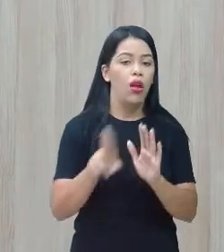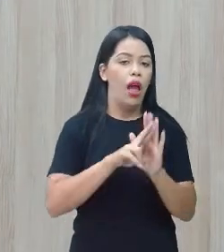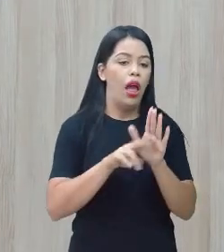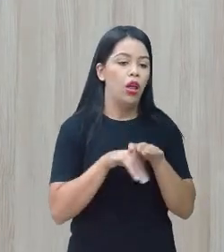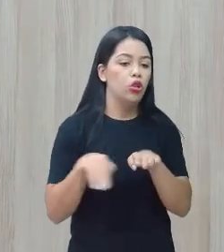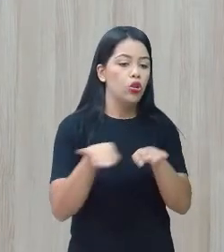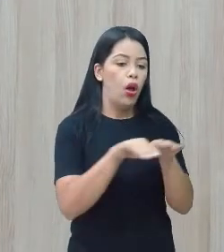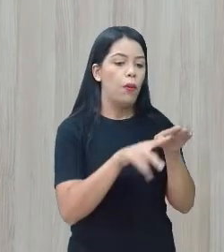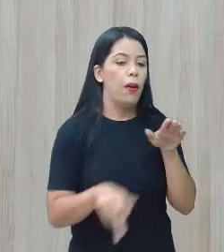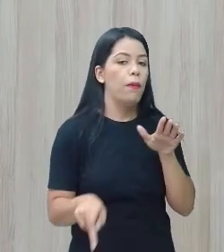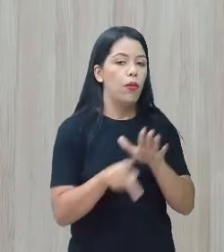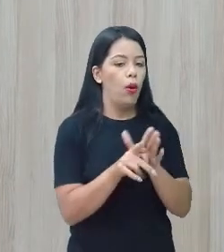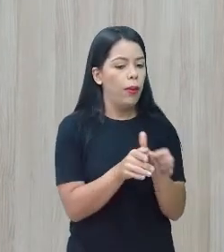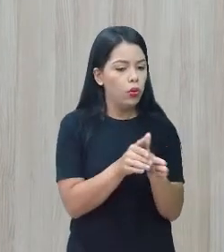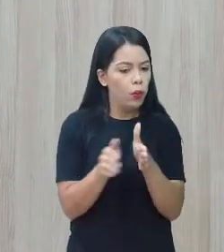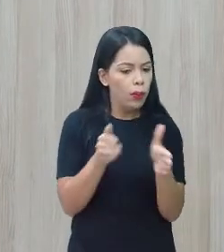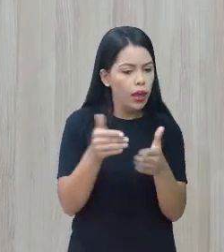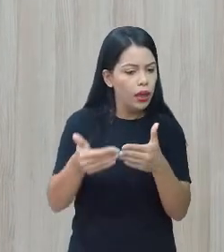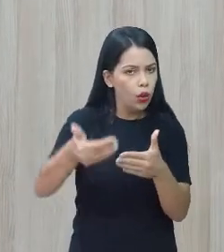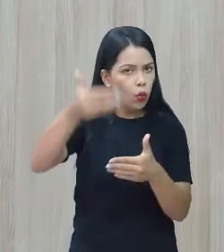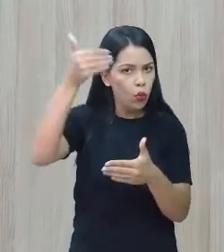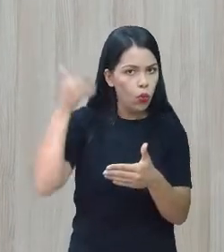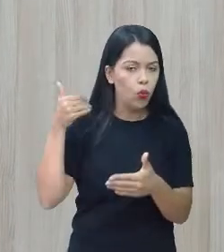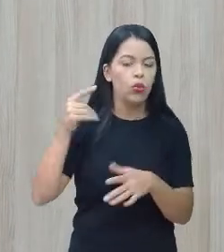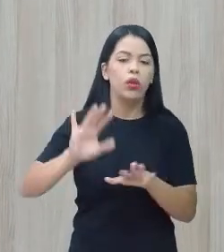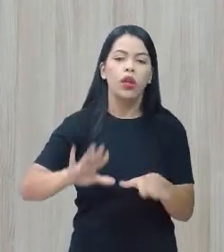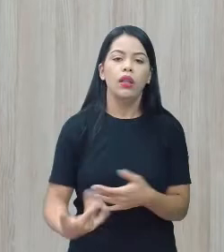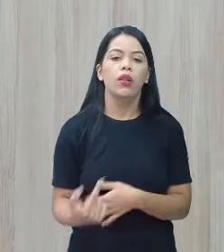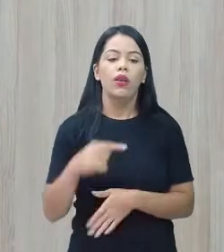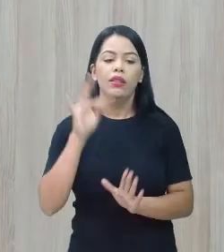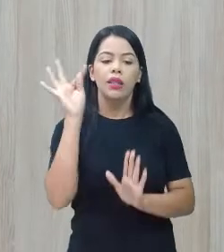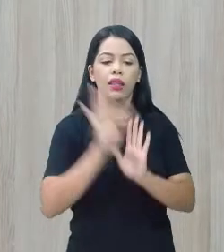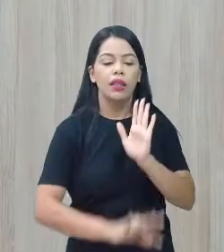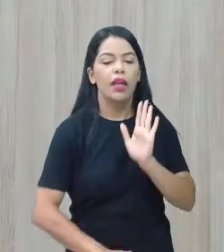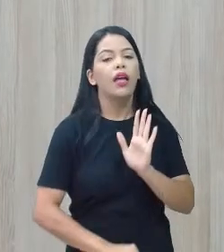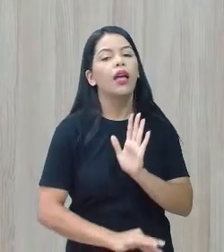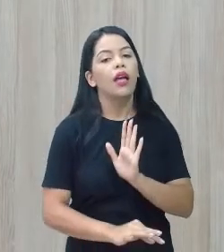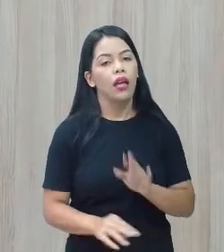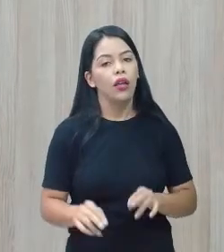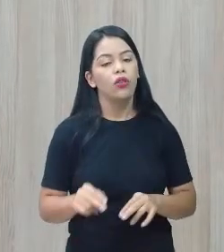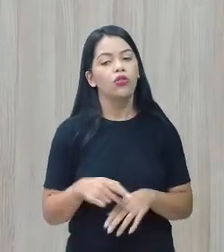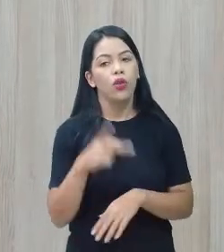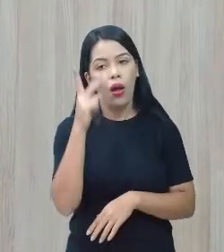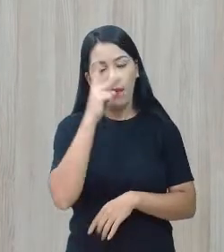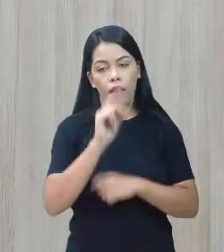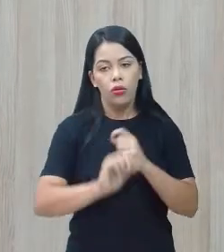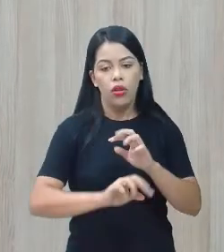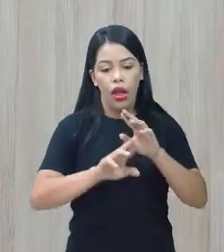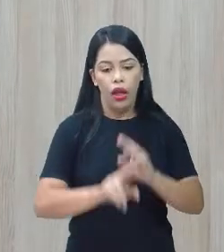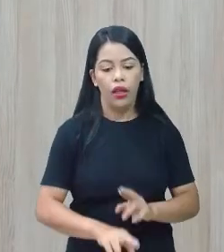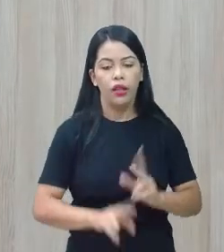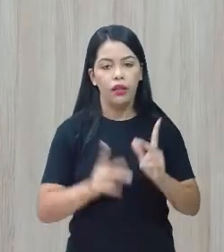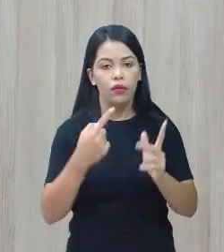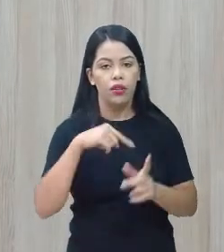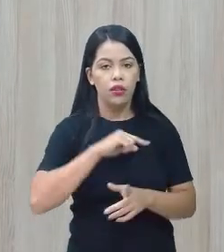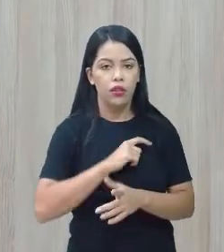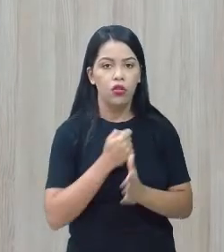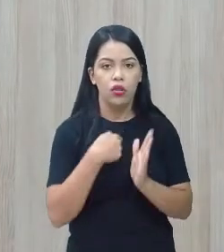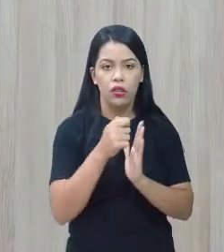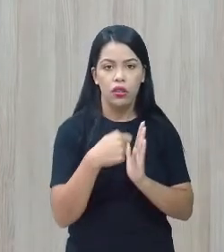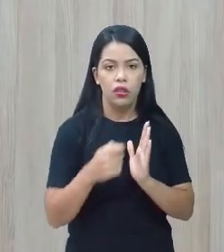época. Então, esse texto, mesmo que difira, mesmo que se diferencie da nossa